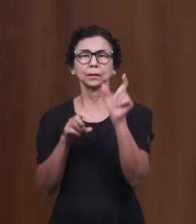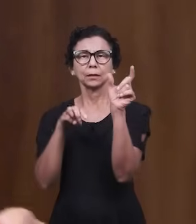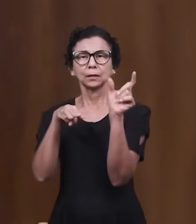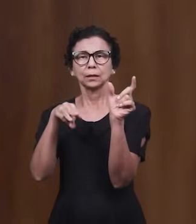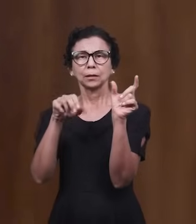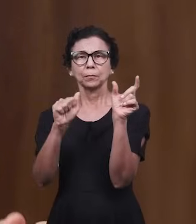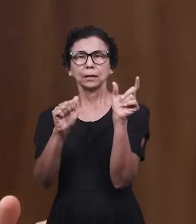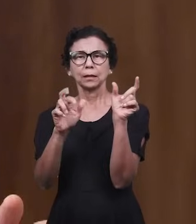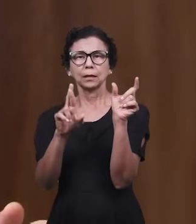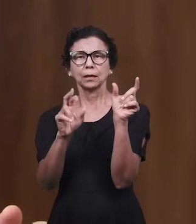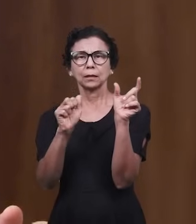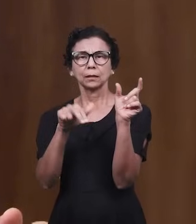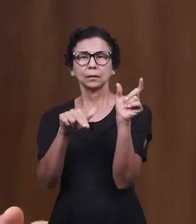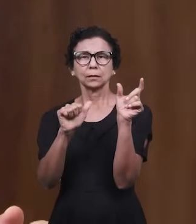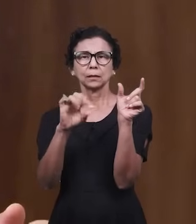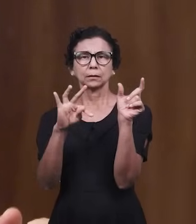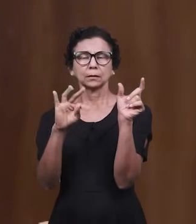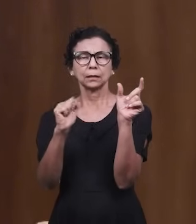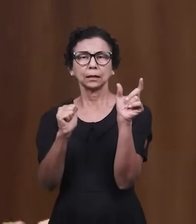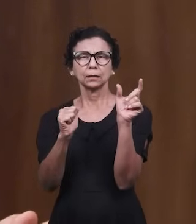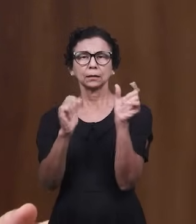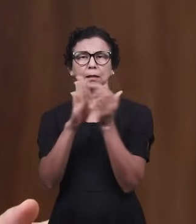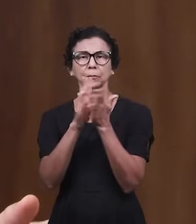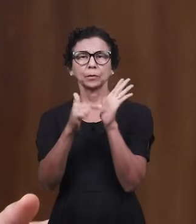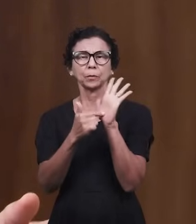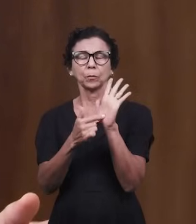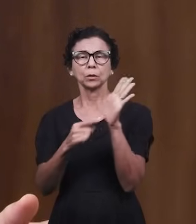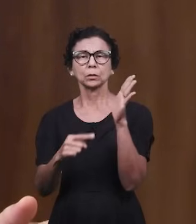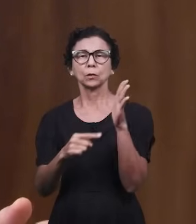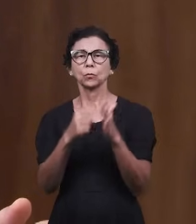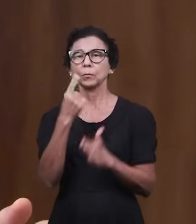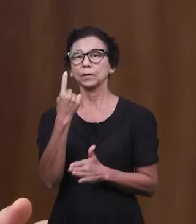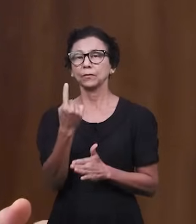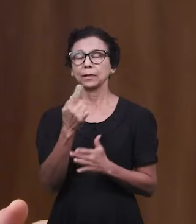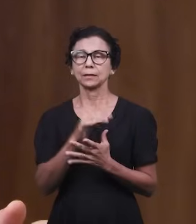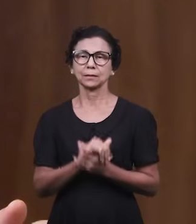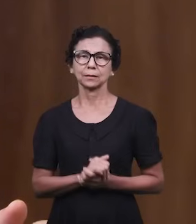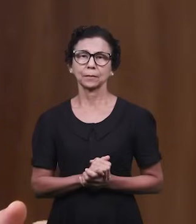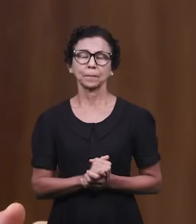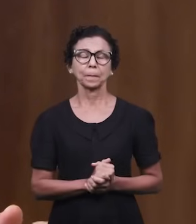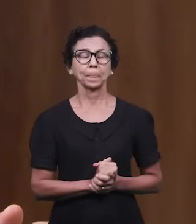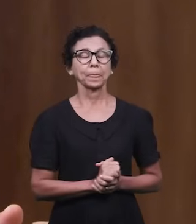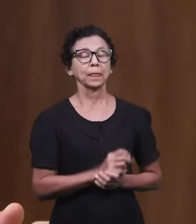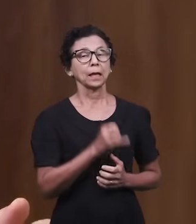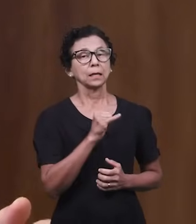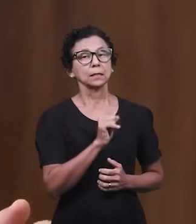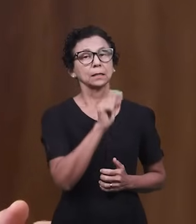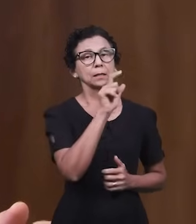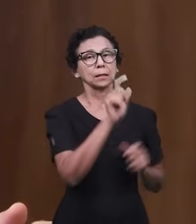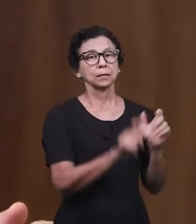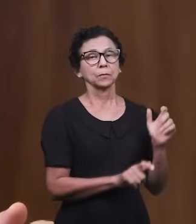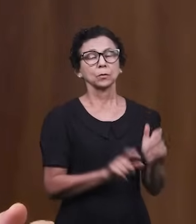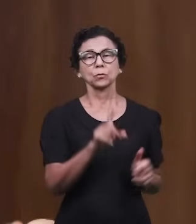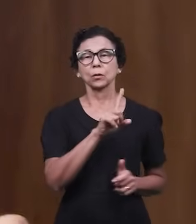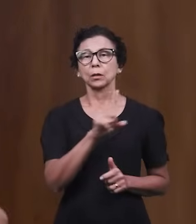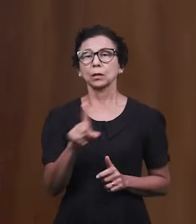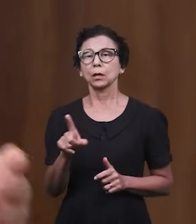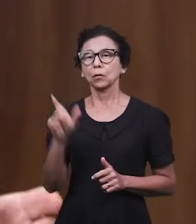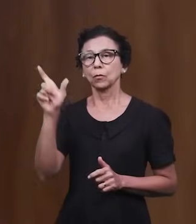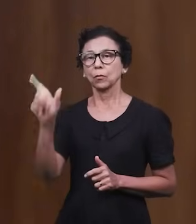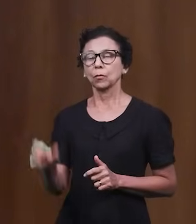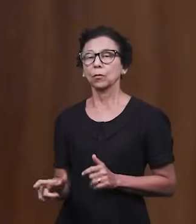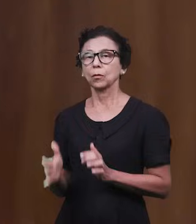ela aparece na Bíblia uma única vez. Diz: aquele que não ama o Senhor Jesus, seja anátema, Maranata. Então, só